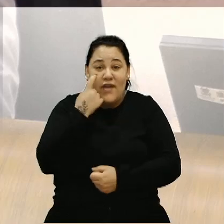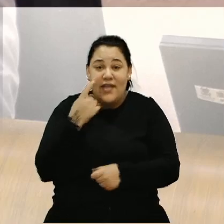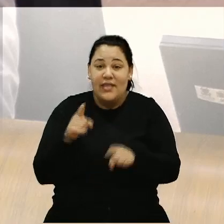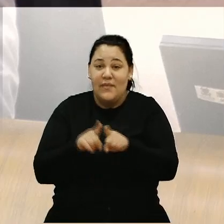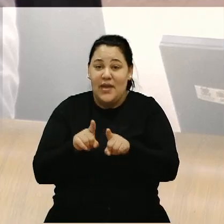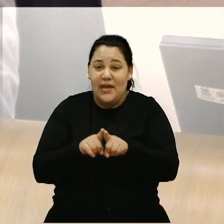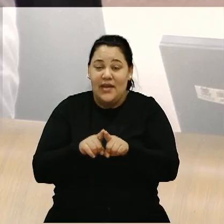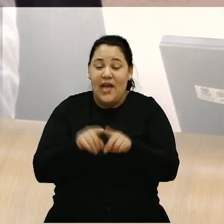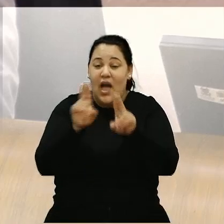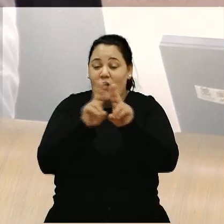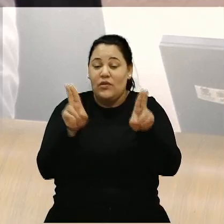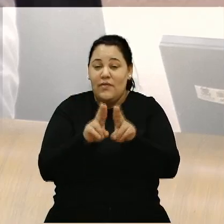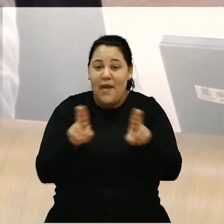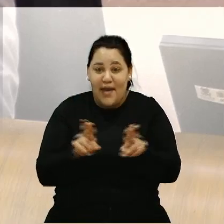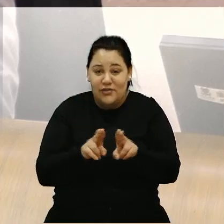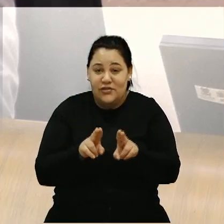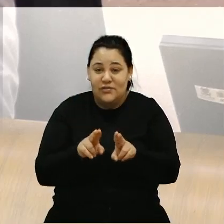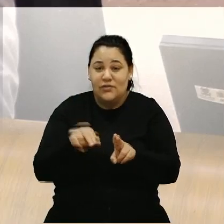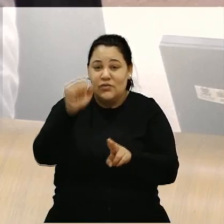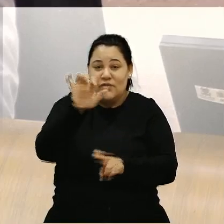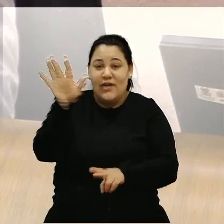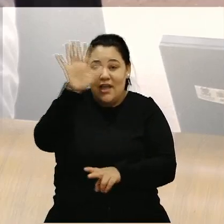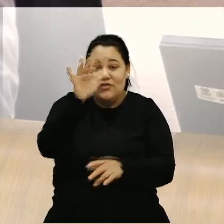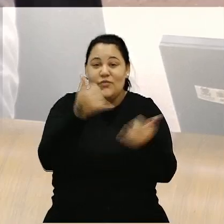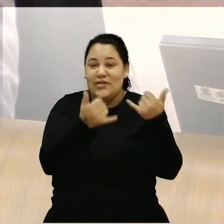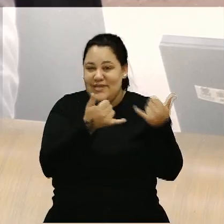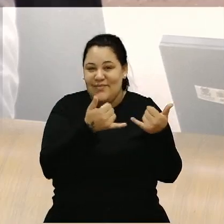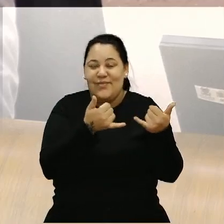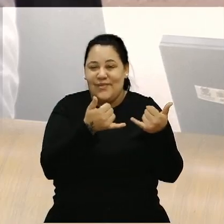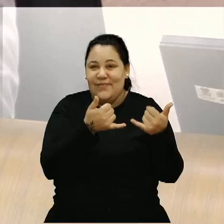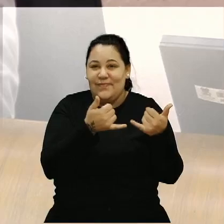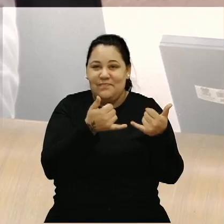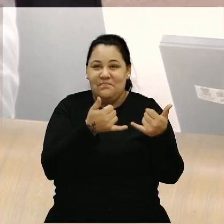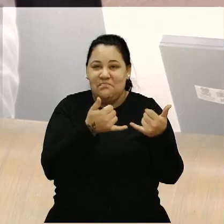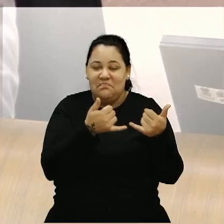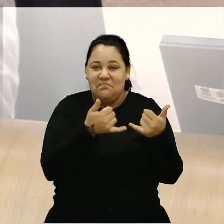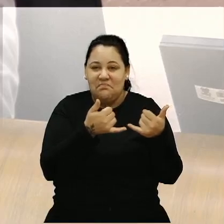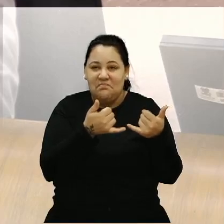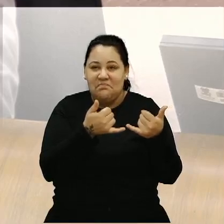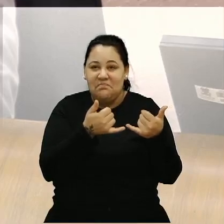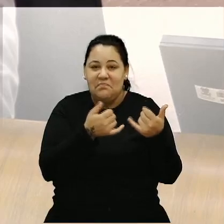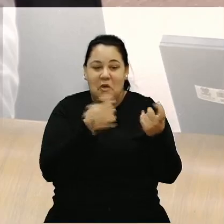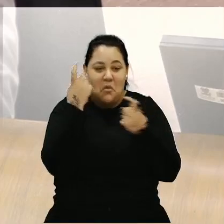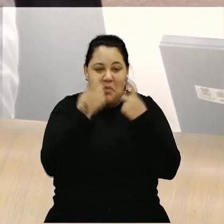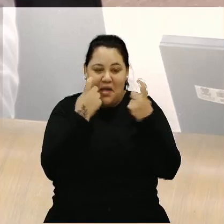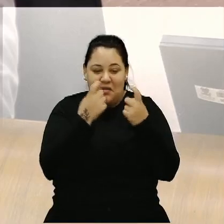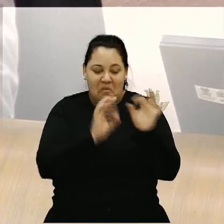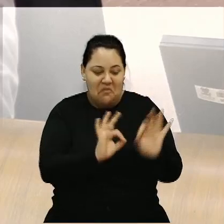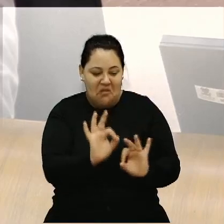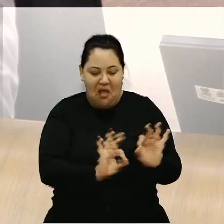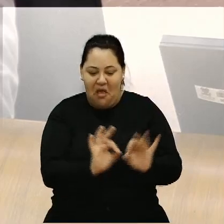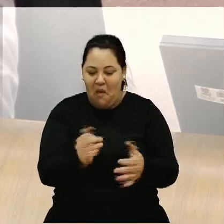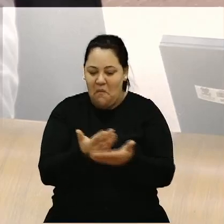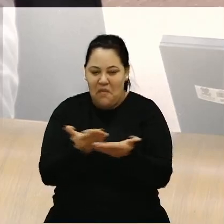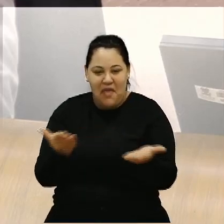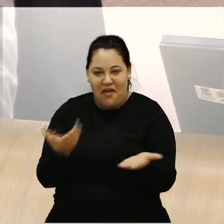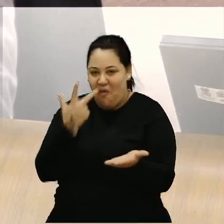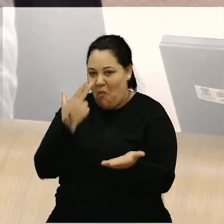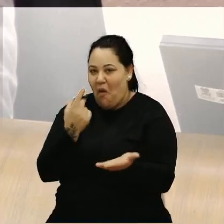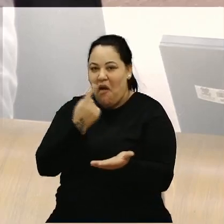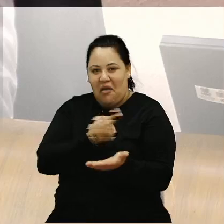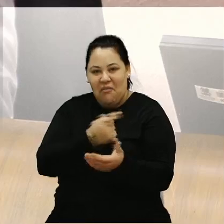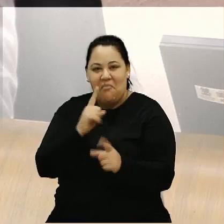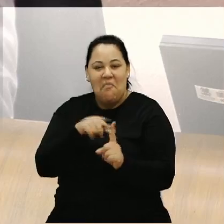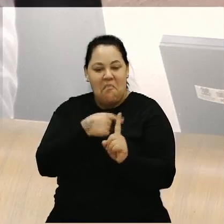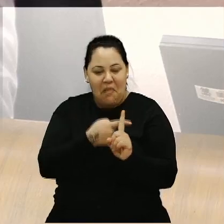caso, a Unimed Nordeste absolutamente envolvida em preparar um ambiente como aquele para mais de 200 crianças,